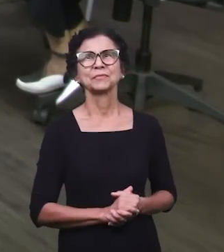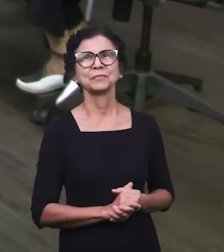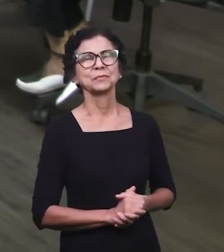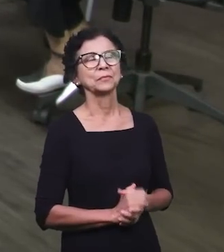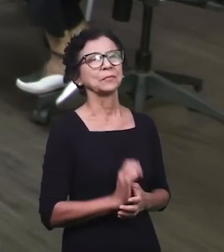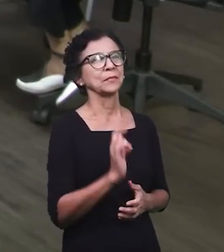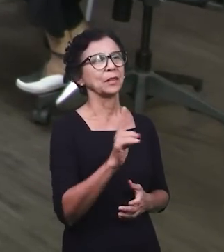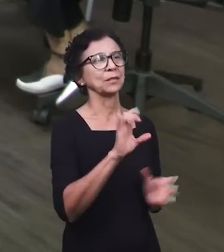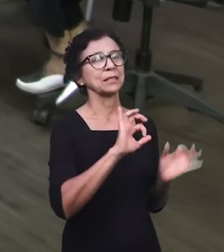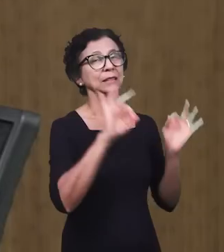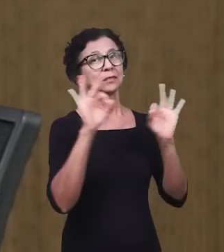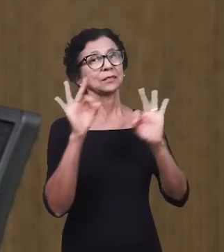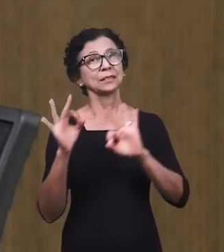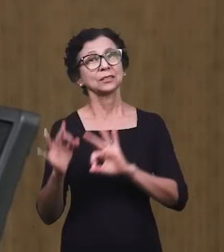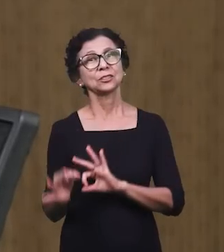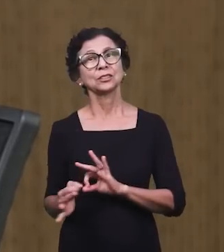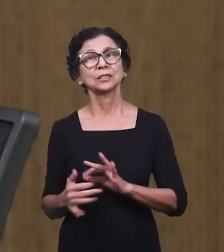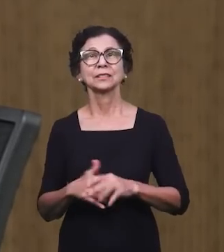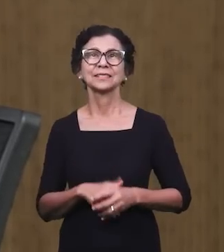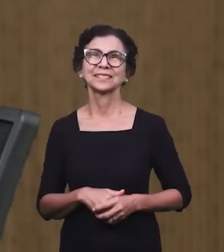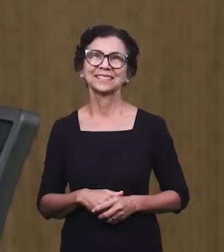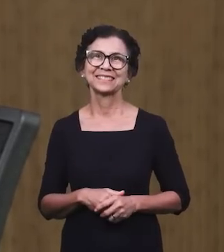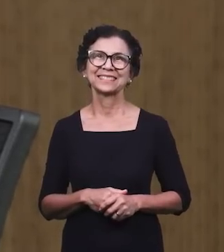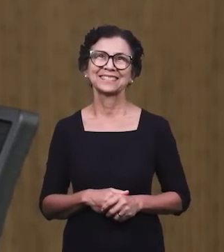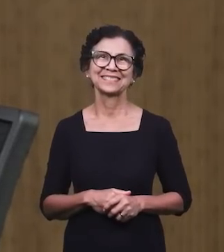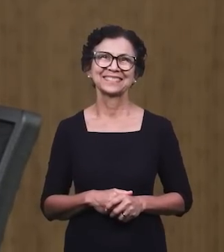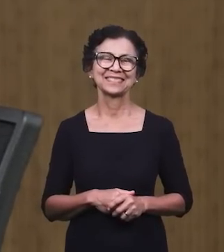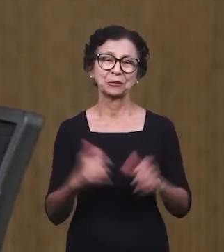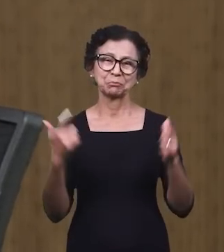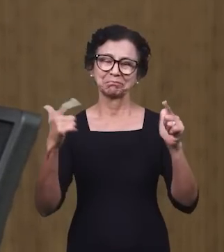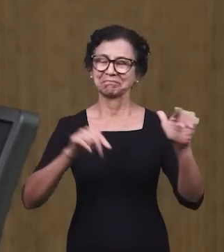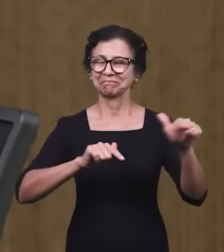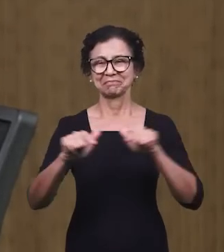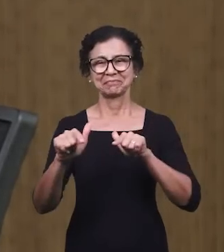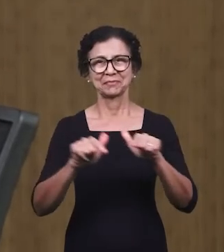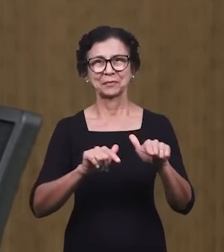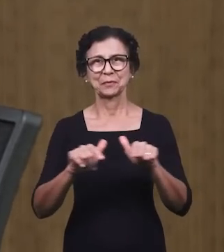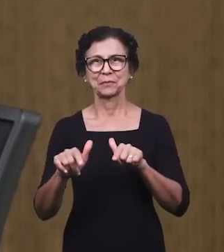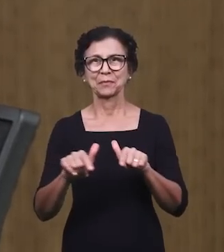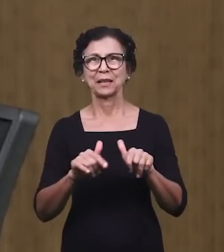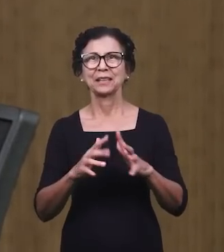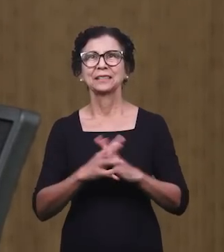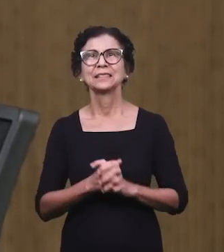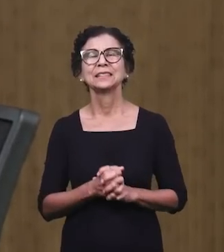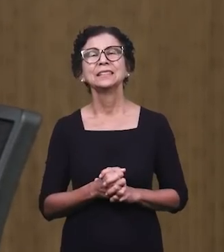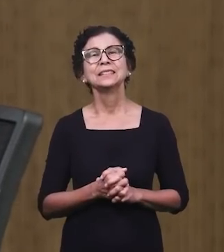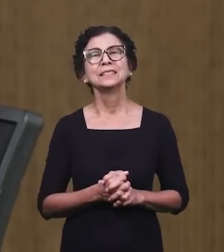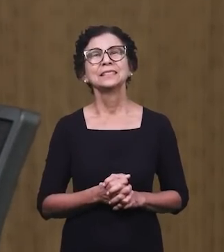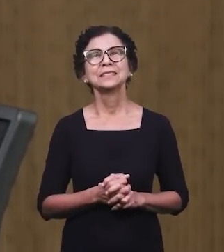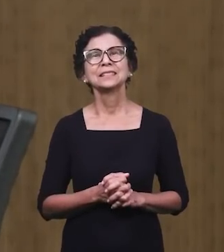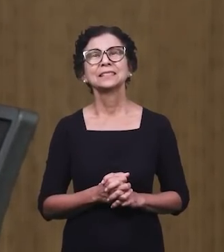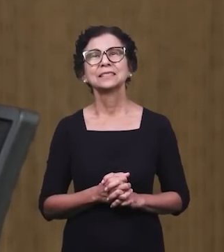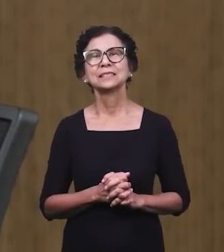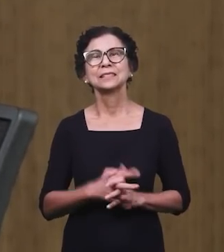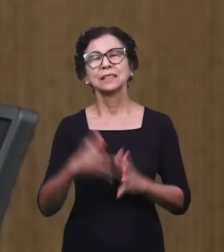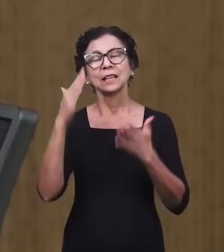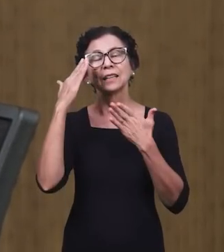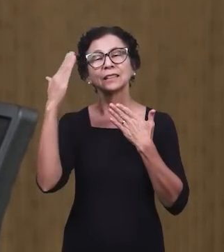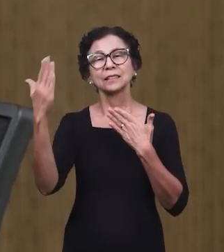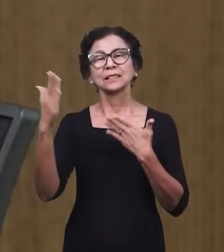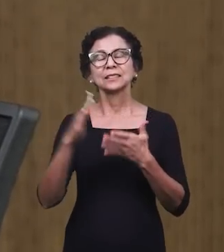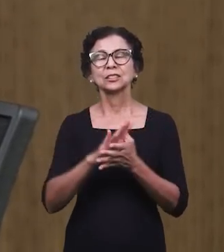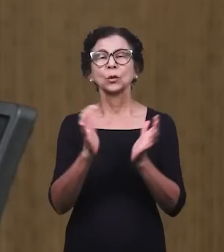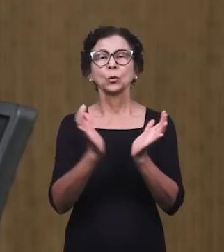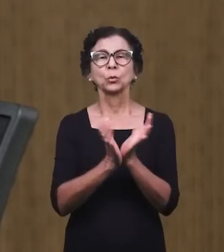a você que está nos assistindo de casa ou do seu local de trabalho, agora que estamos em multiplataformas, e agradecer aos jovens do